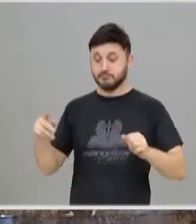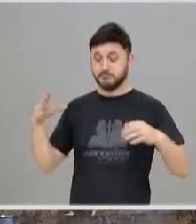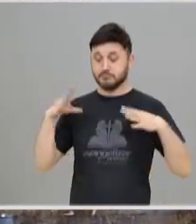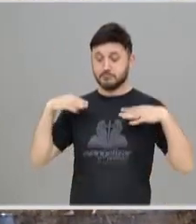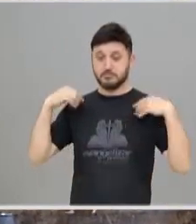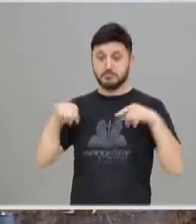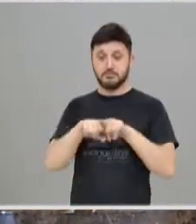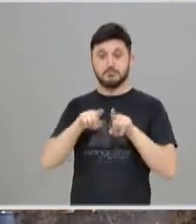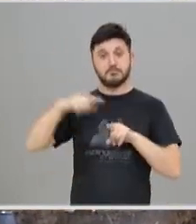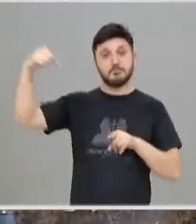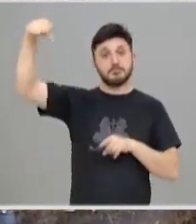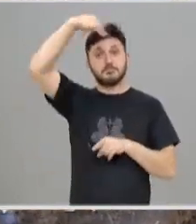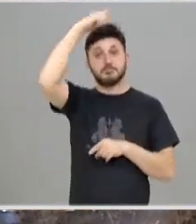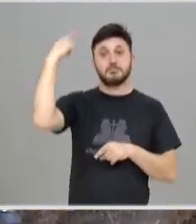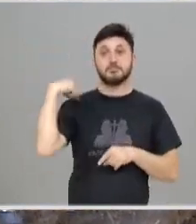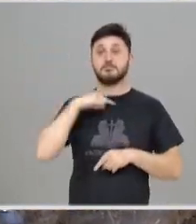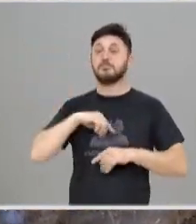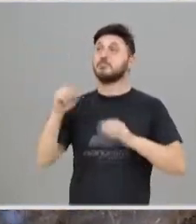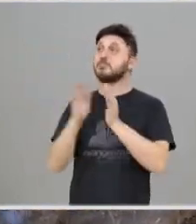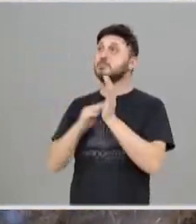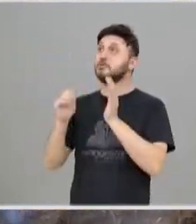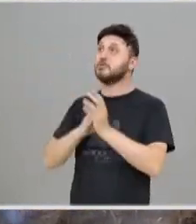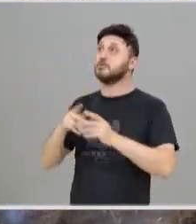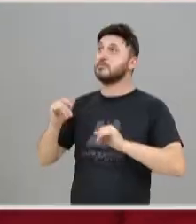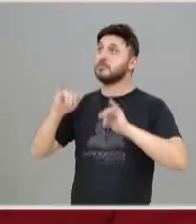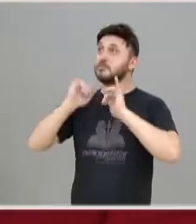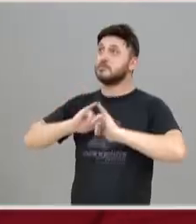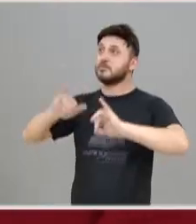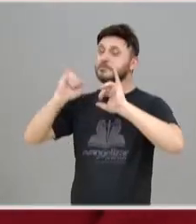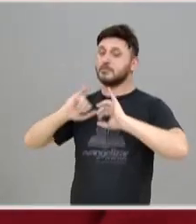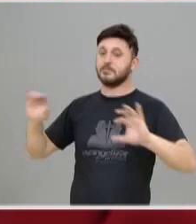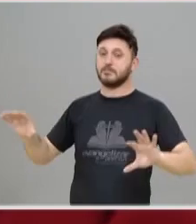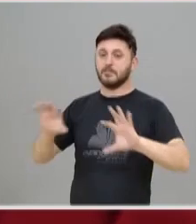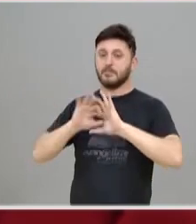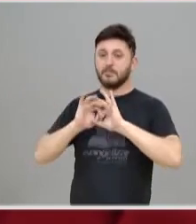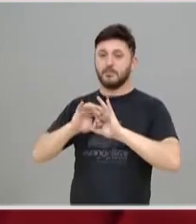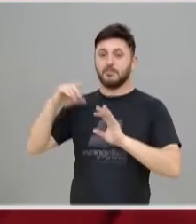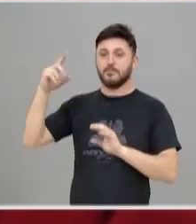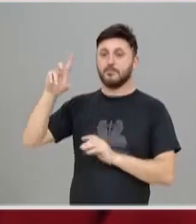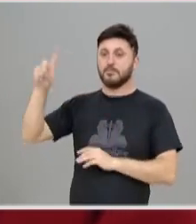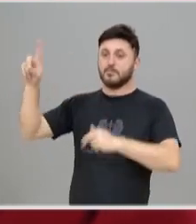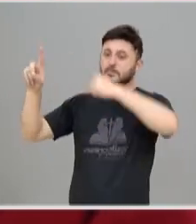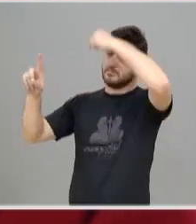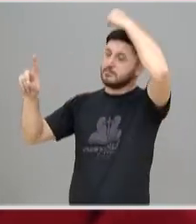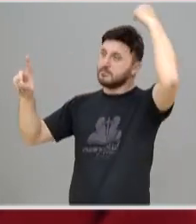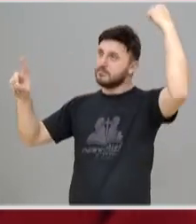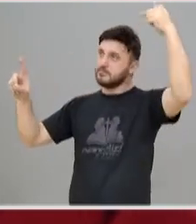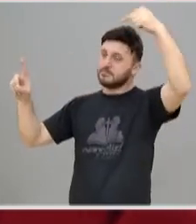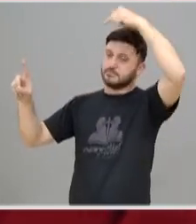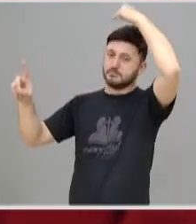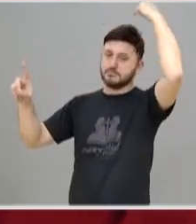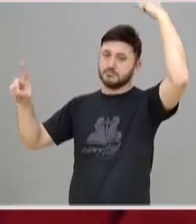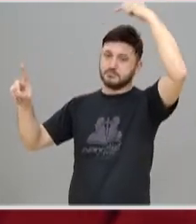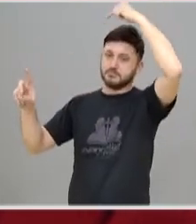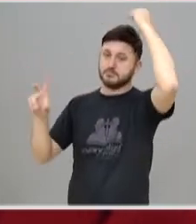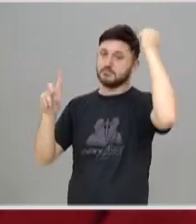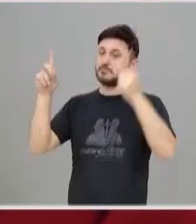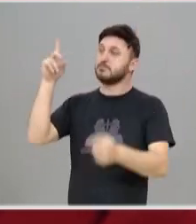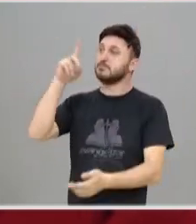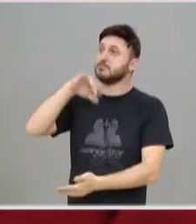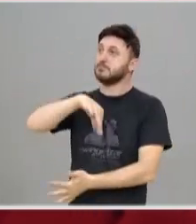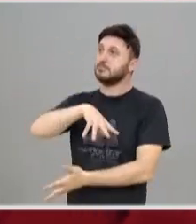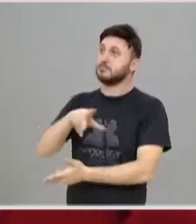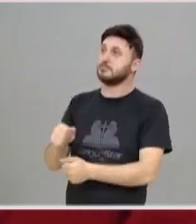e santos, nós vos louvamos dizendo a uma só voz: Santo, Santo, Santo, Senhor Deus do